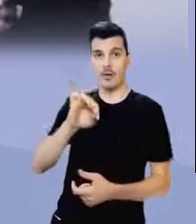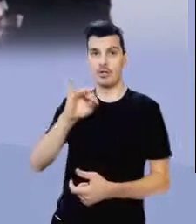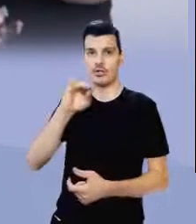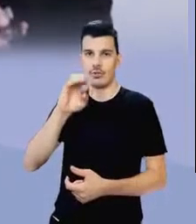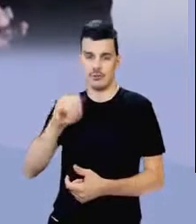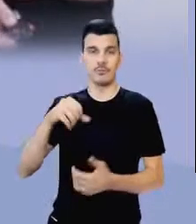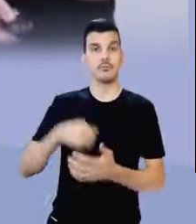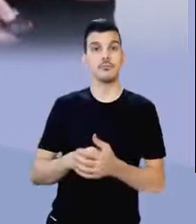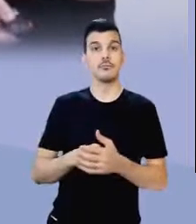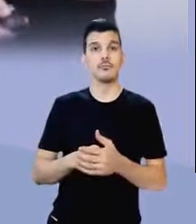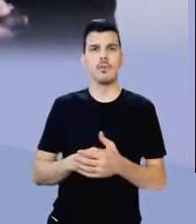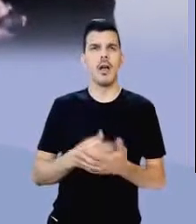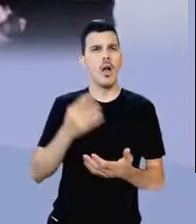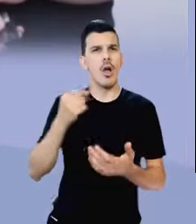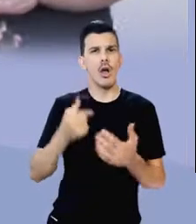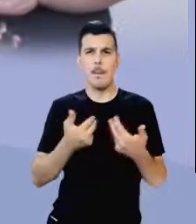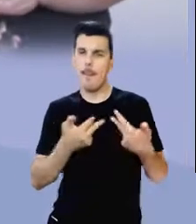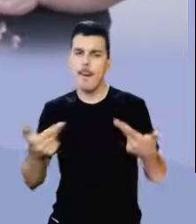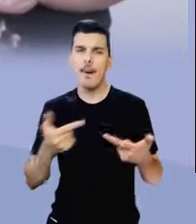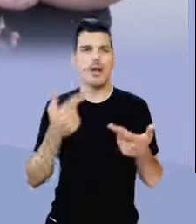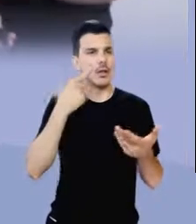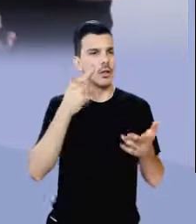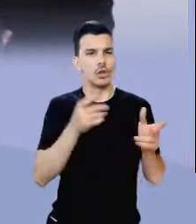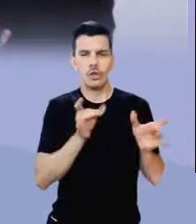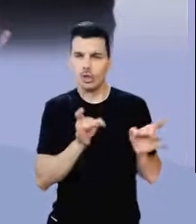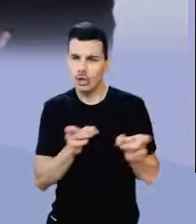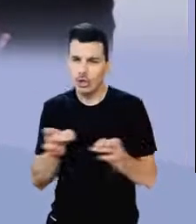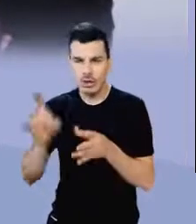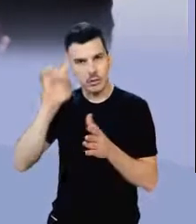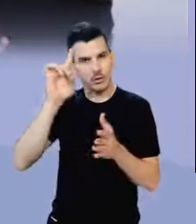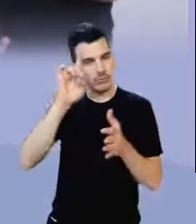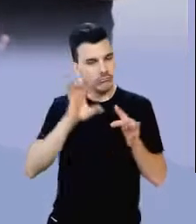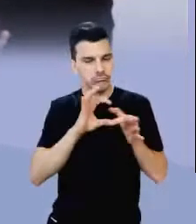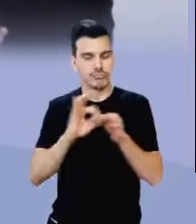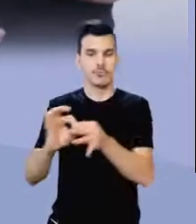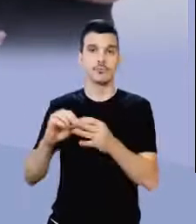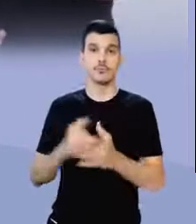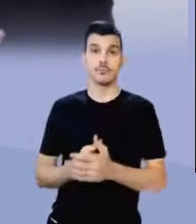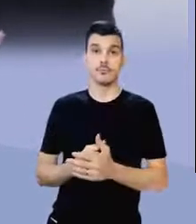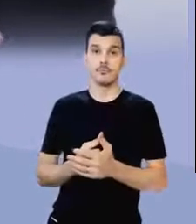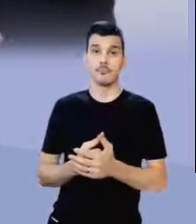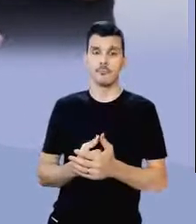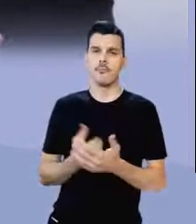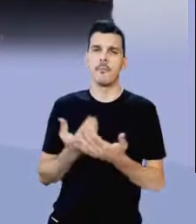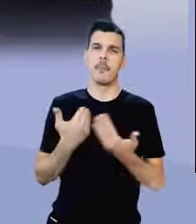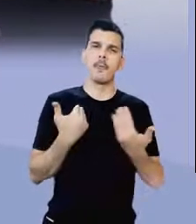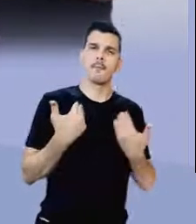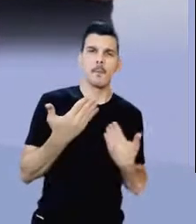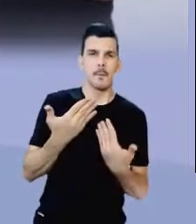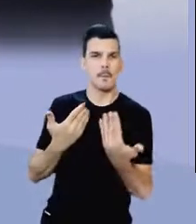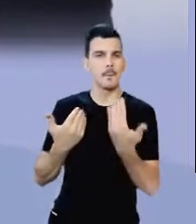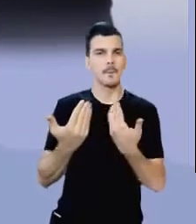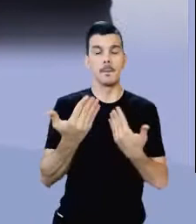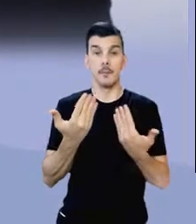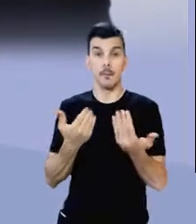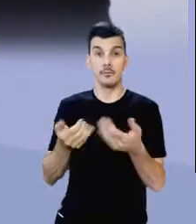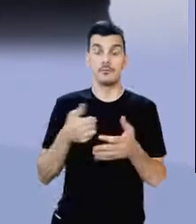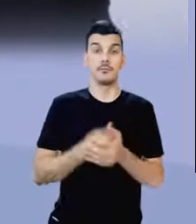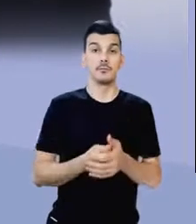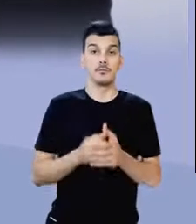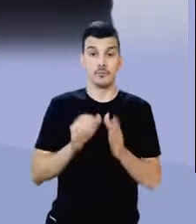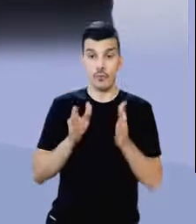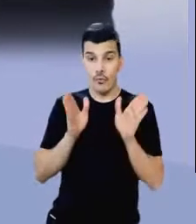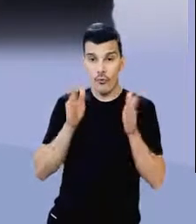o cotidiano. E a linguagem? Uma linguagem muito parecida com a oralidade, uma linguagem